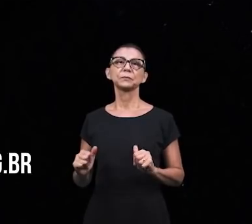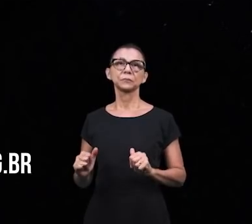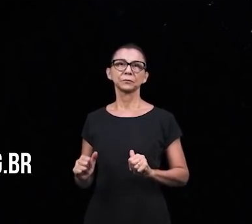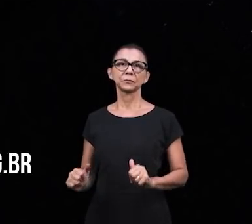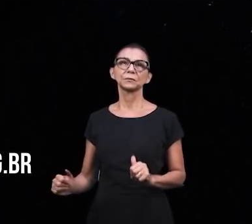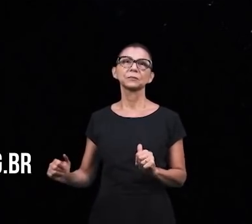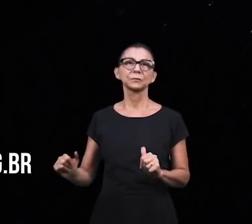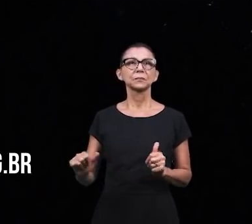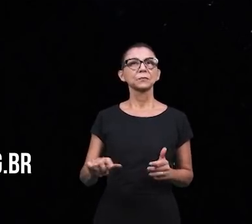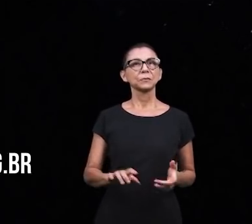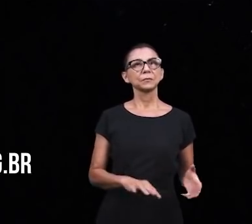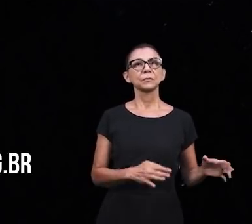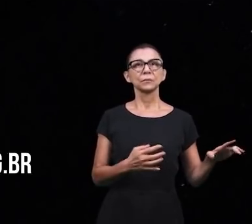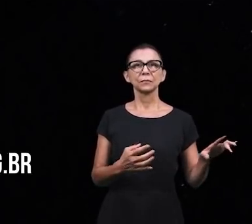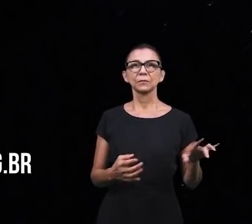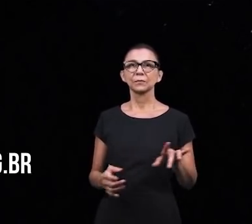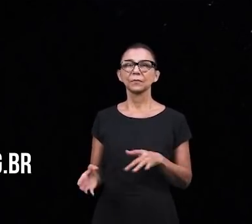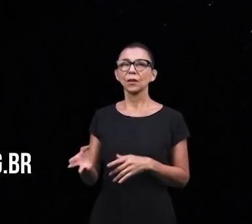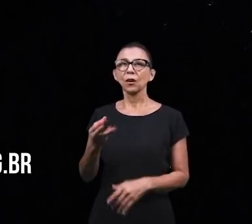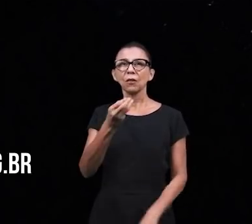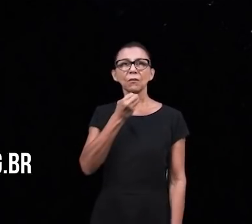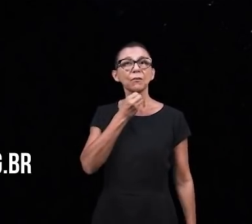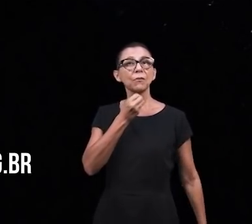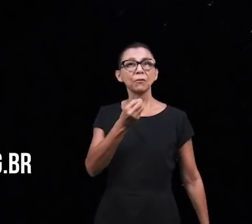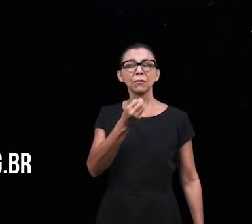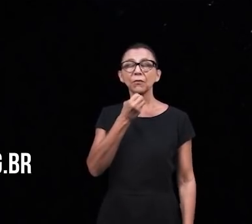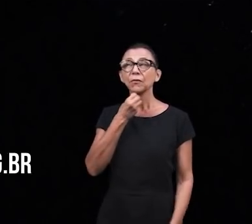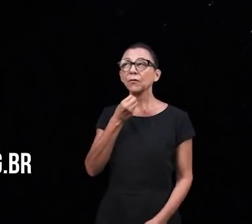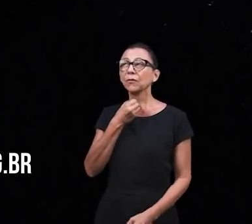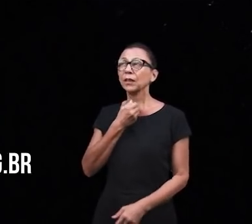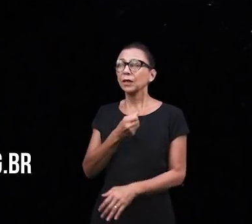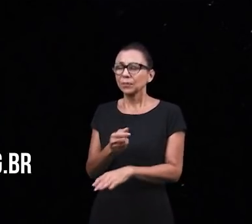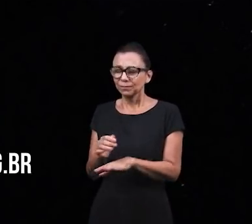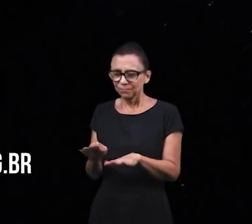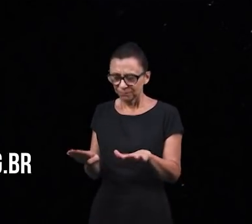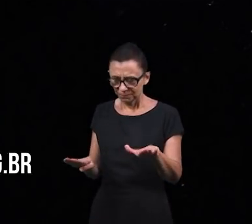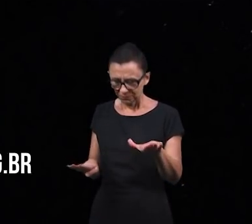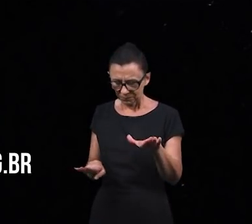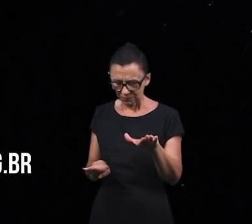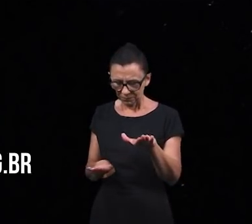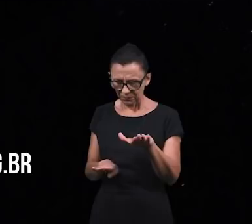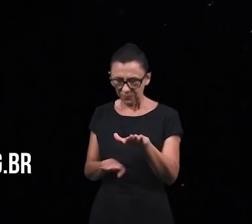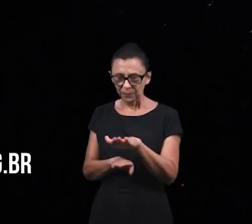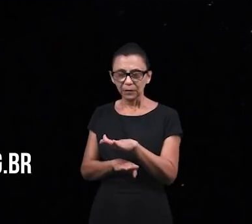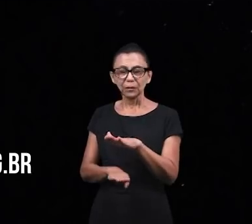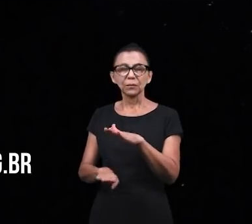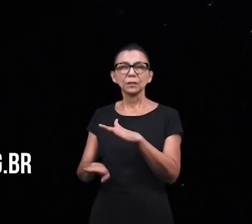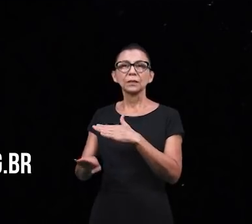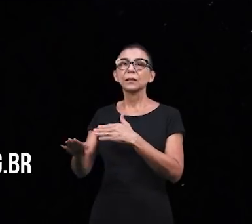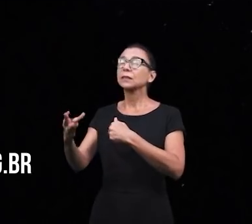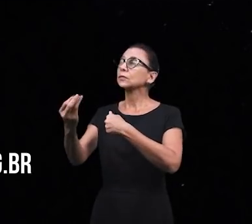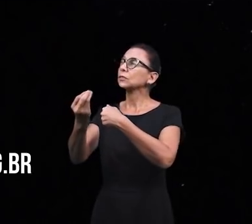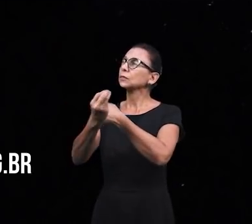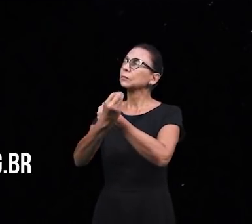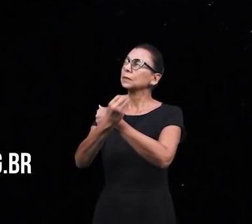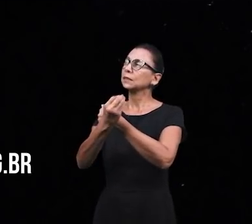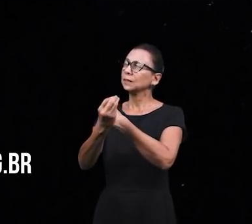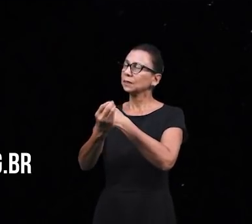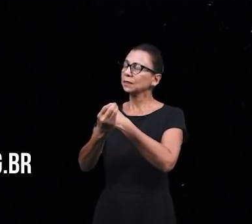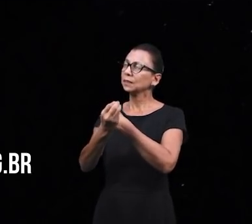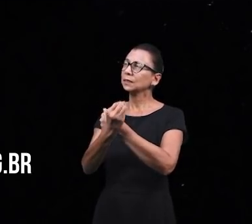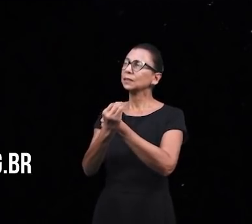carmesim. Tão frágil, tão pequeno sou, cuida